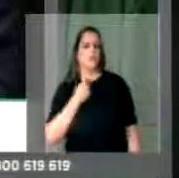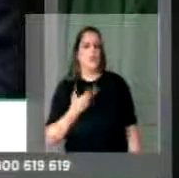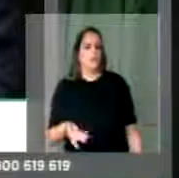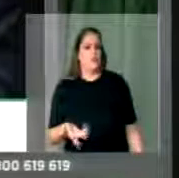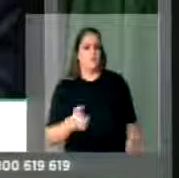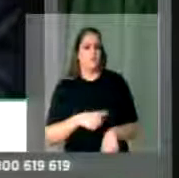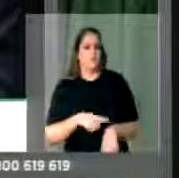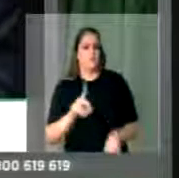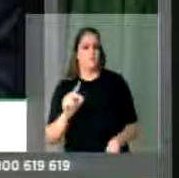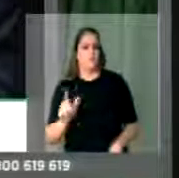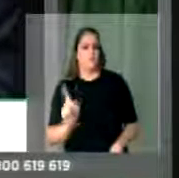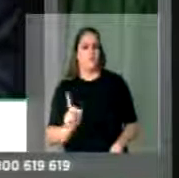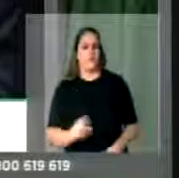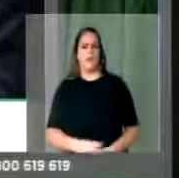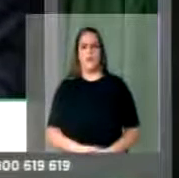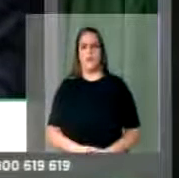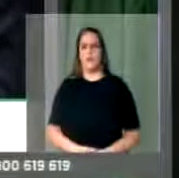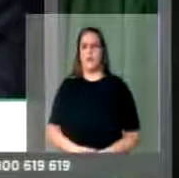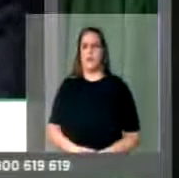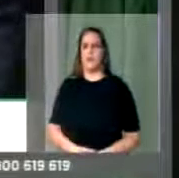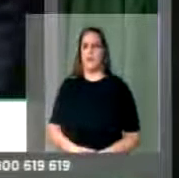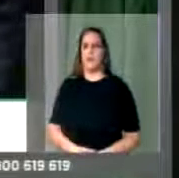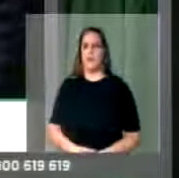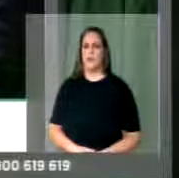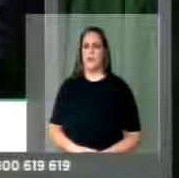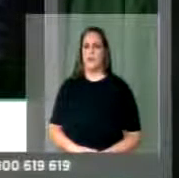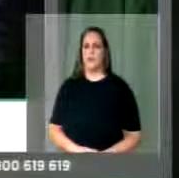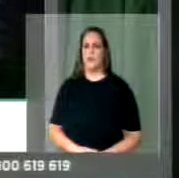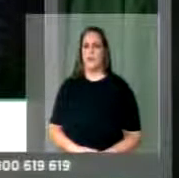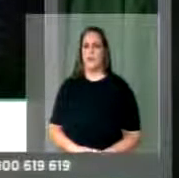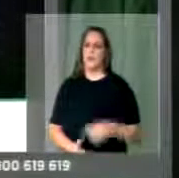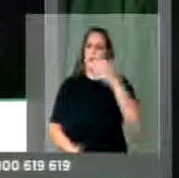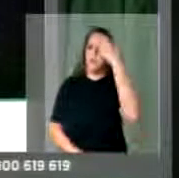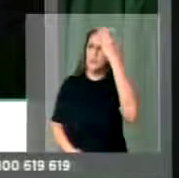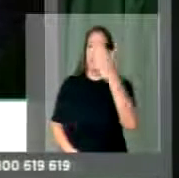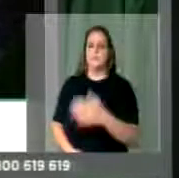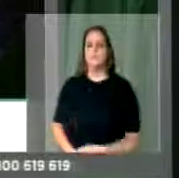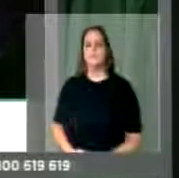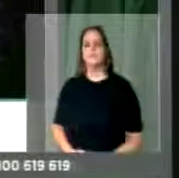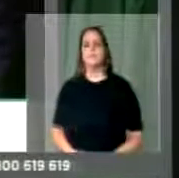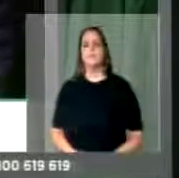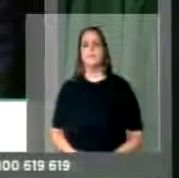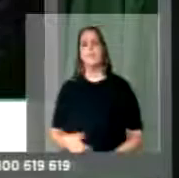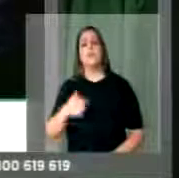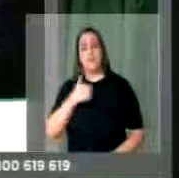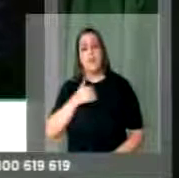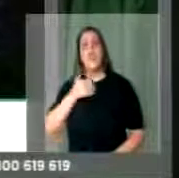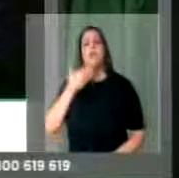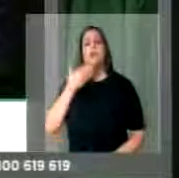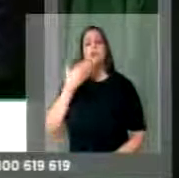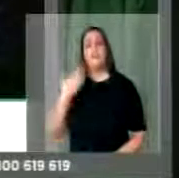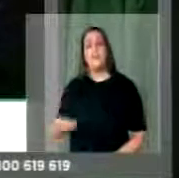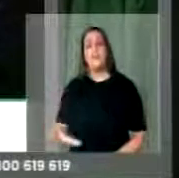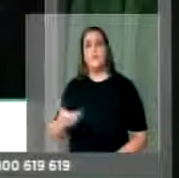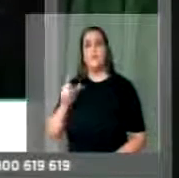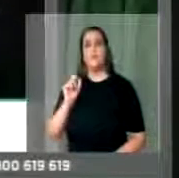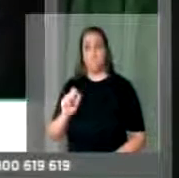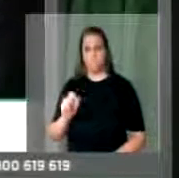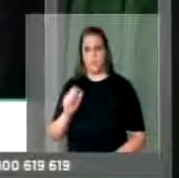Não tem a parte. Depois te dou um minuto, Mário. Positivo. O senhor me dá um minuto depois. Obrigado. Sou totalmente a favor